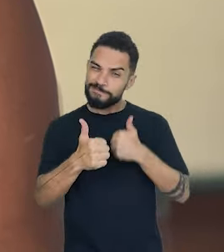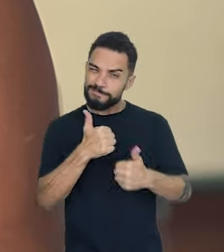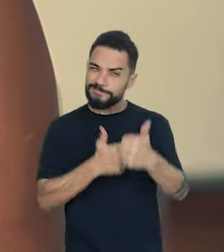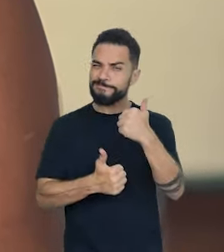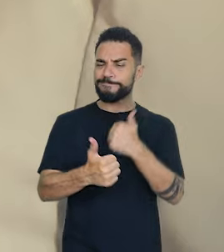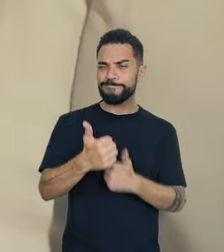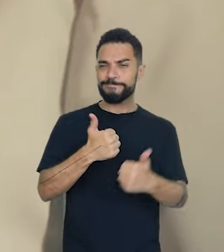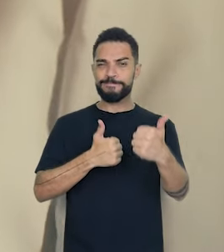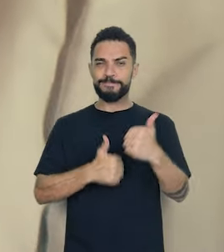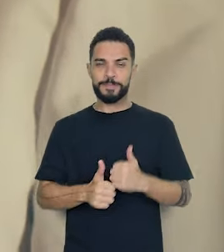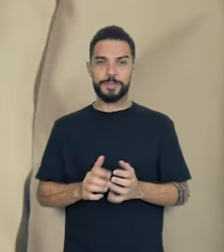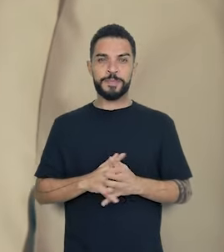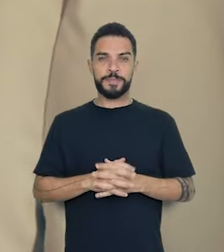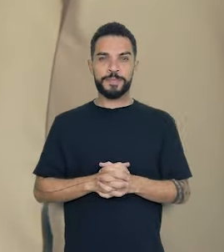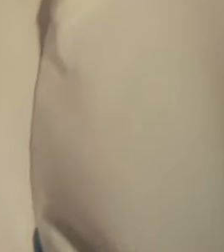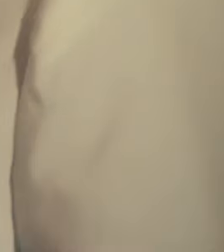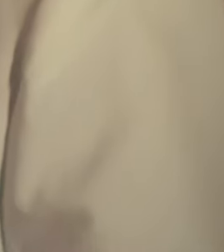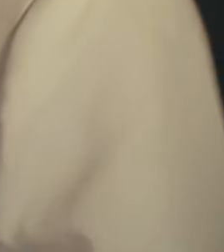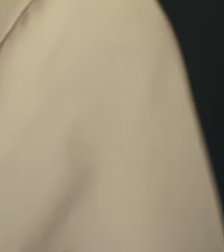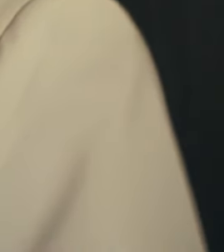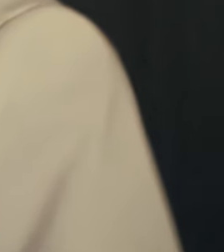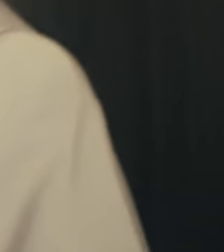fácil, né?